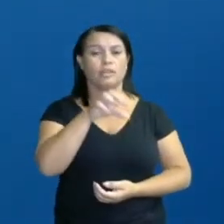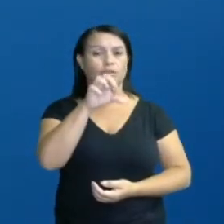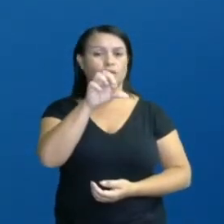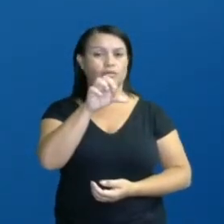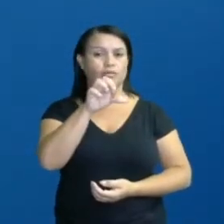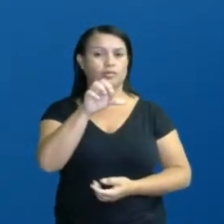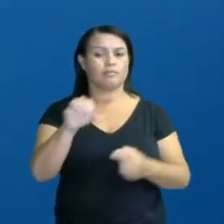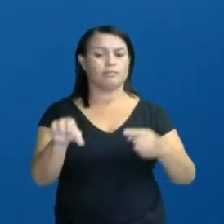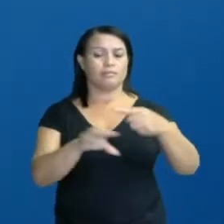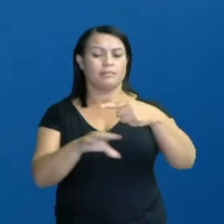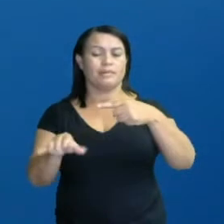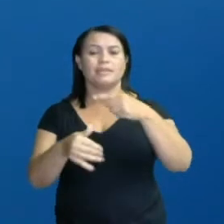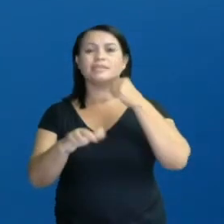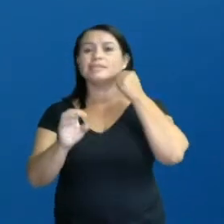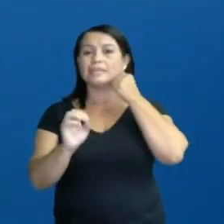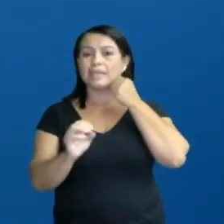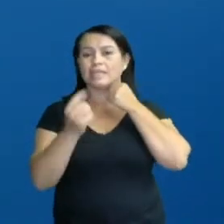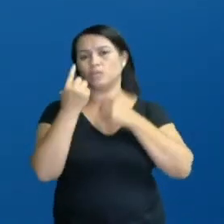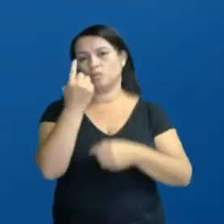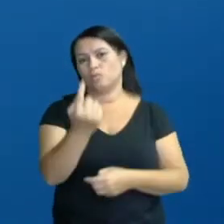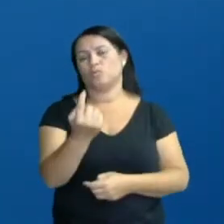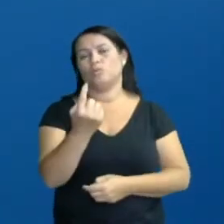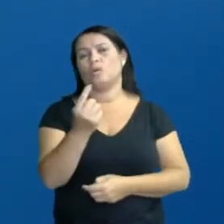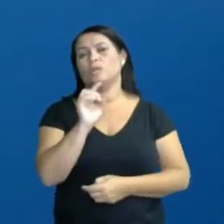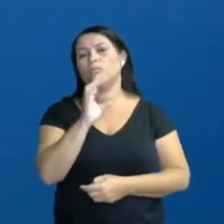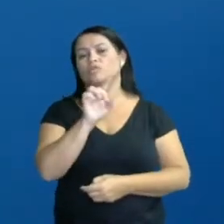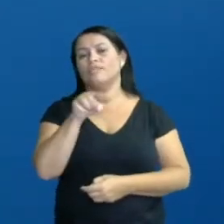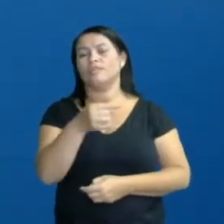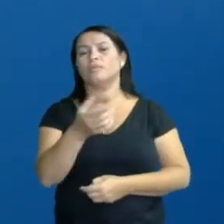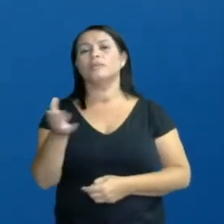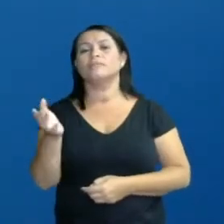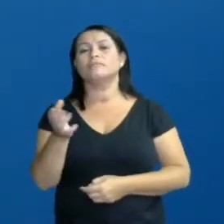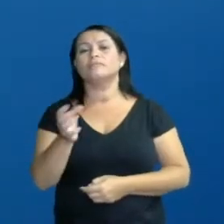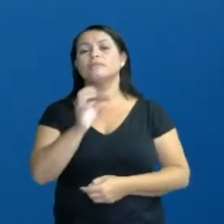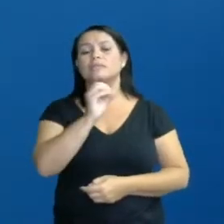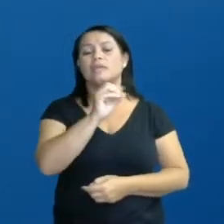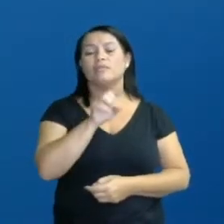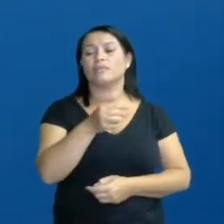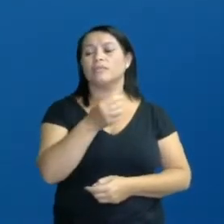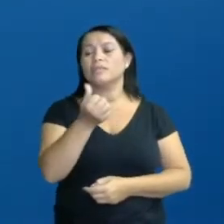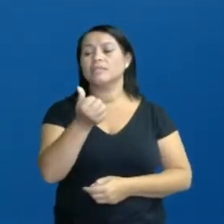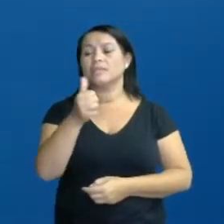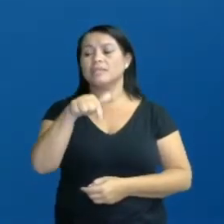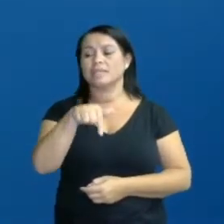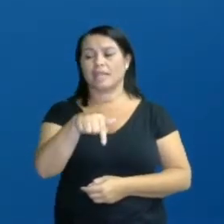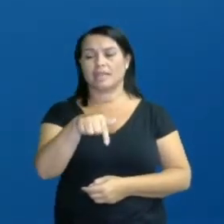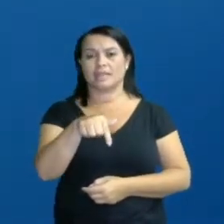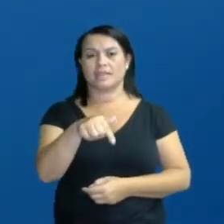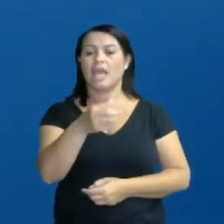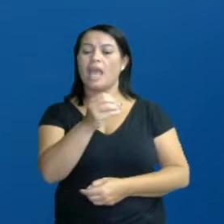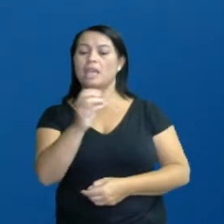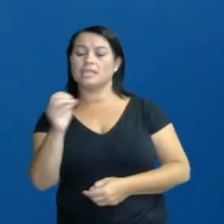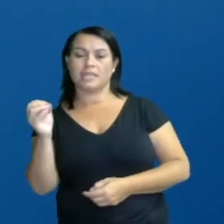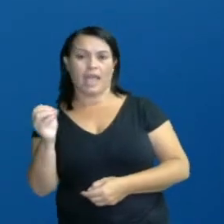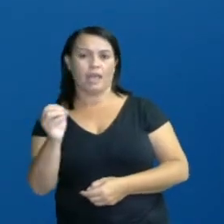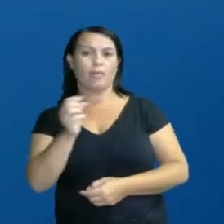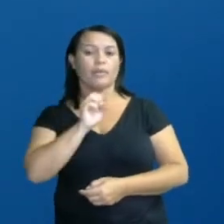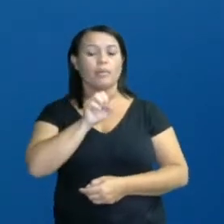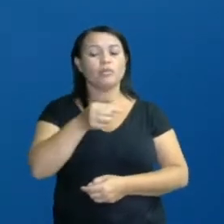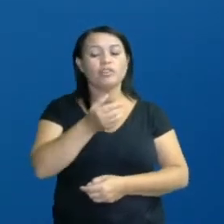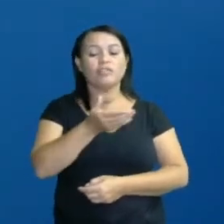0,9, base 10. Apenas um número depois da vírgula. 0,17 é na base 100. Por quê? Porque